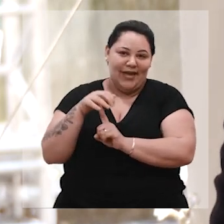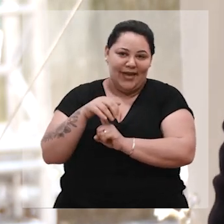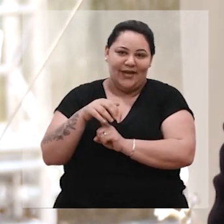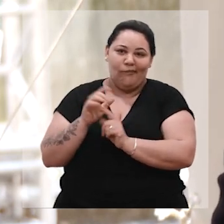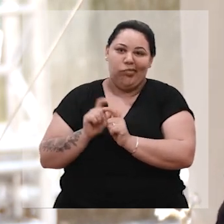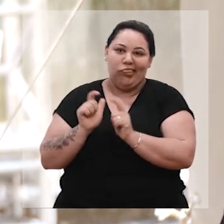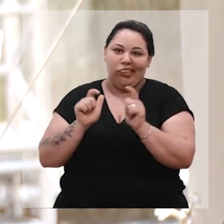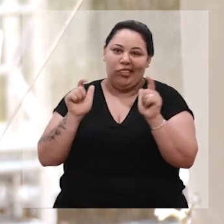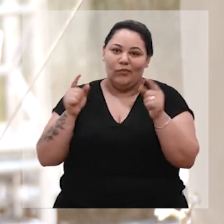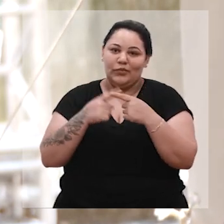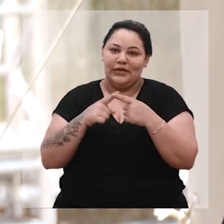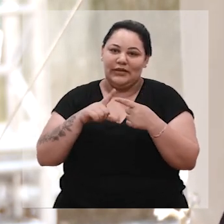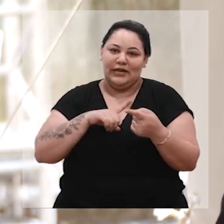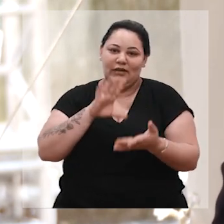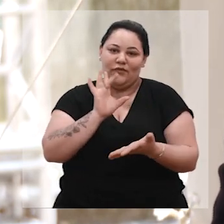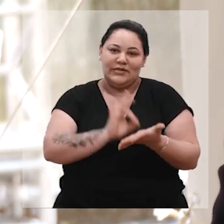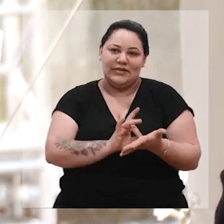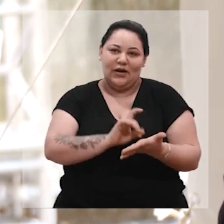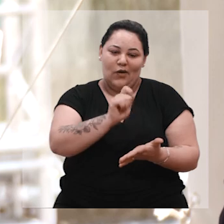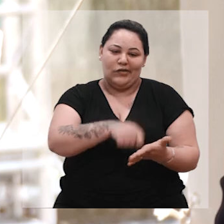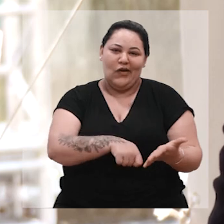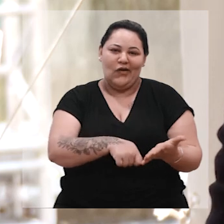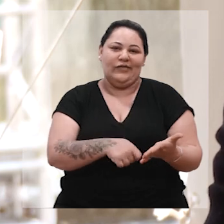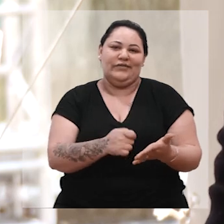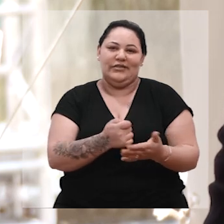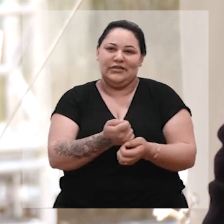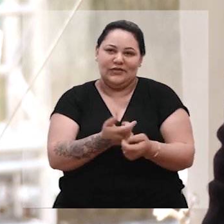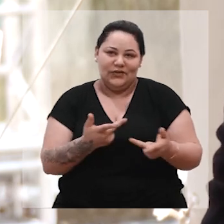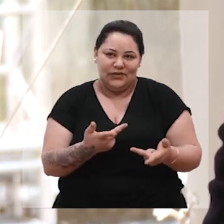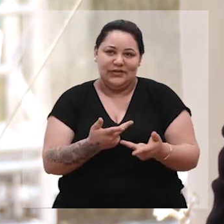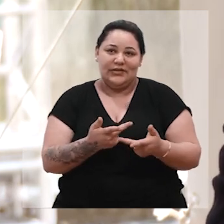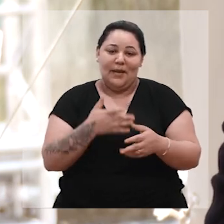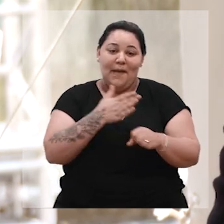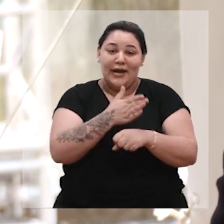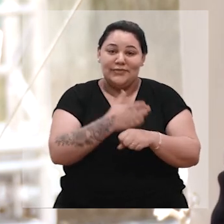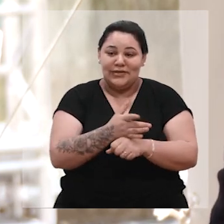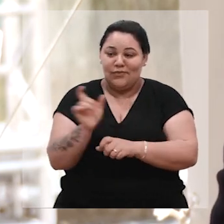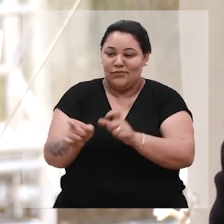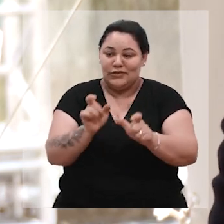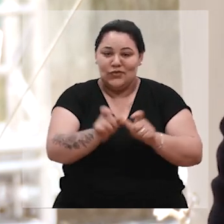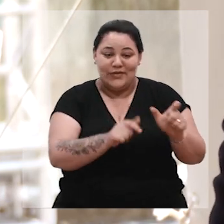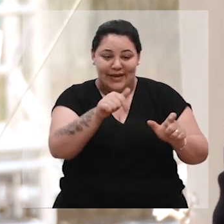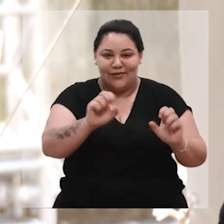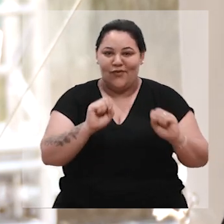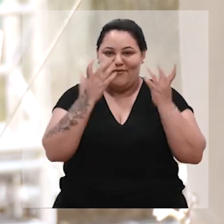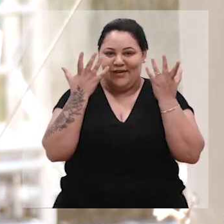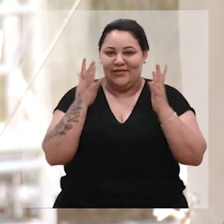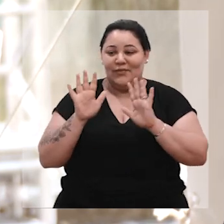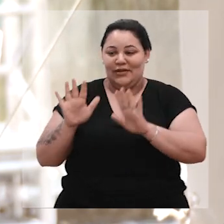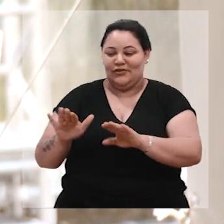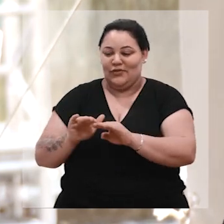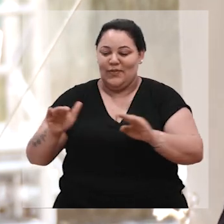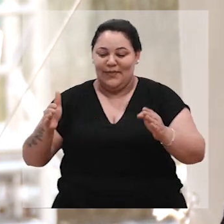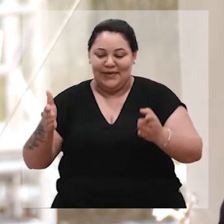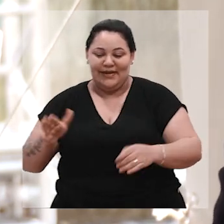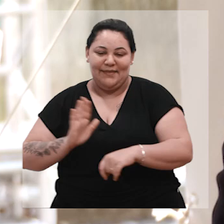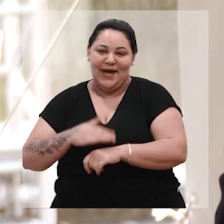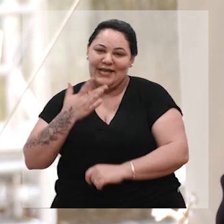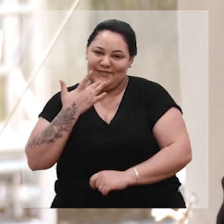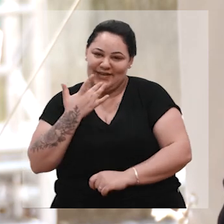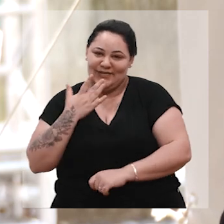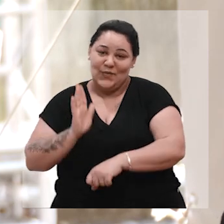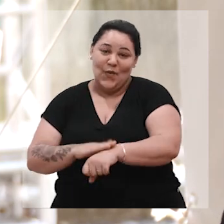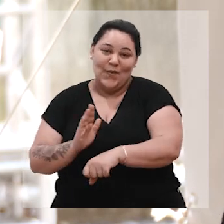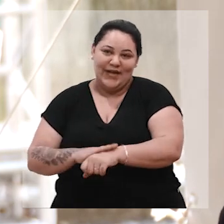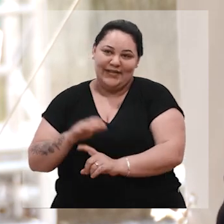aumenta bastante, né, porque daí tem então sessão de autógrafos, tem essa questão toda da participação deles aqui no evento. Então, para deixar numa banca que é muito mais